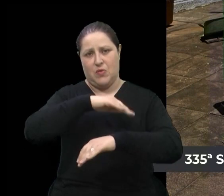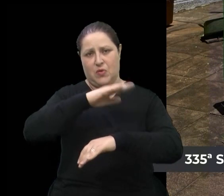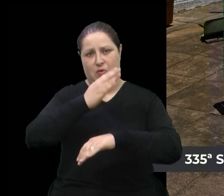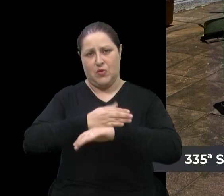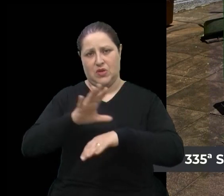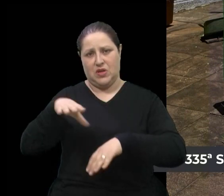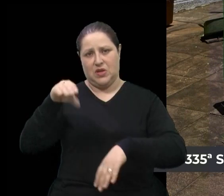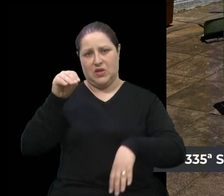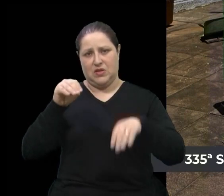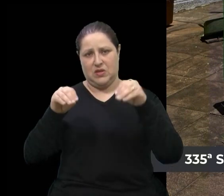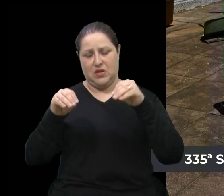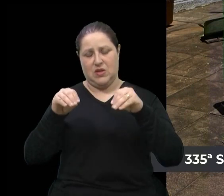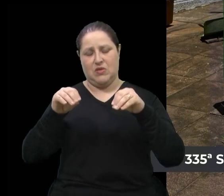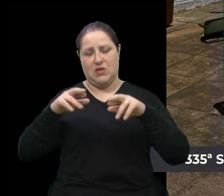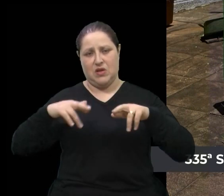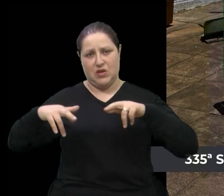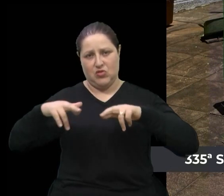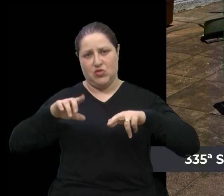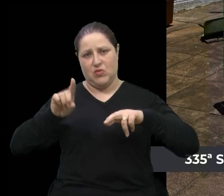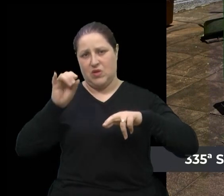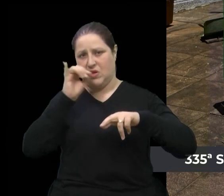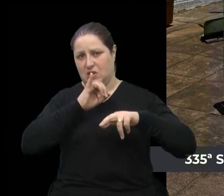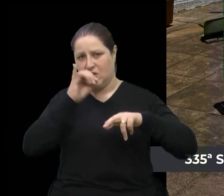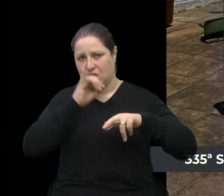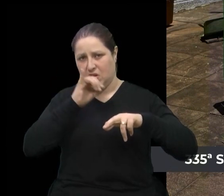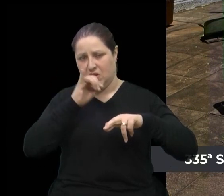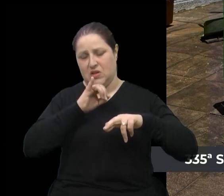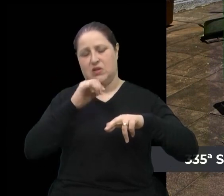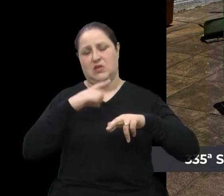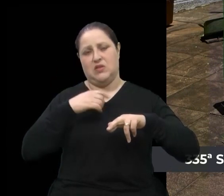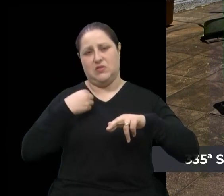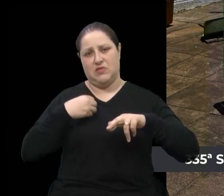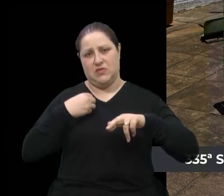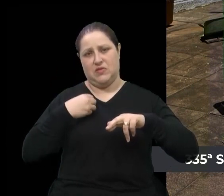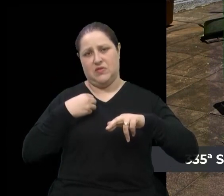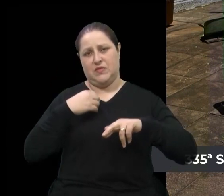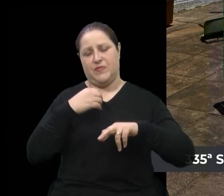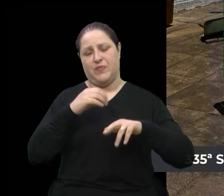região, uma localidade lá da Itália que a FEB